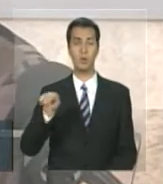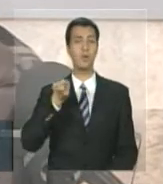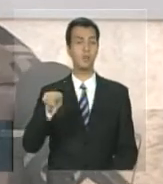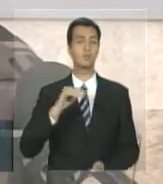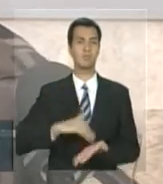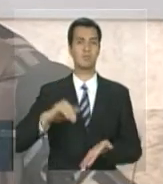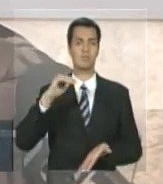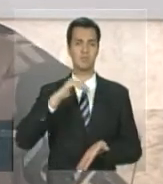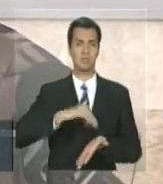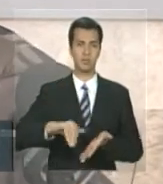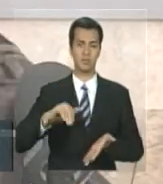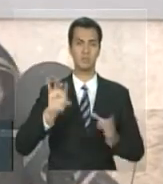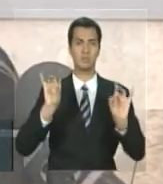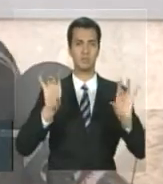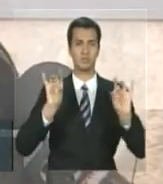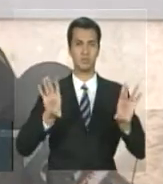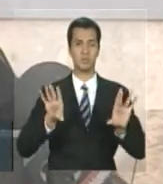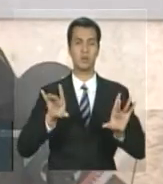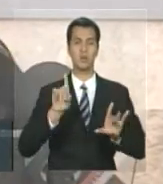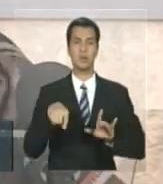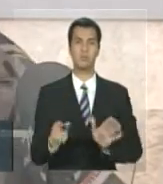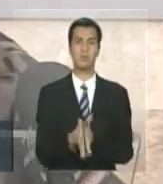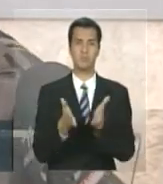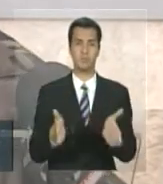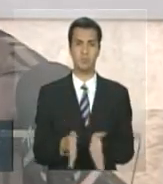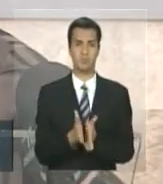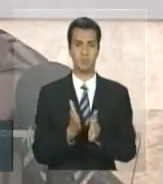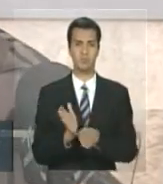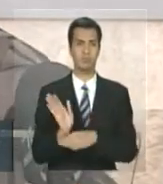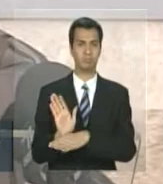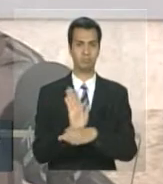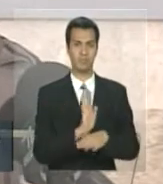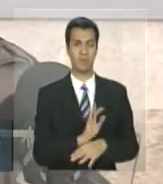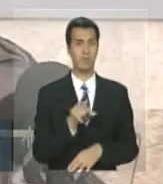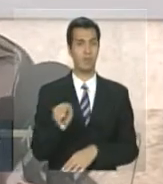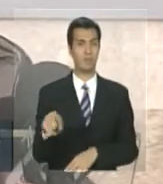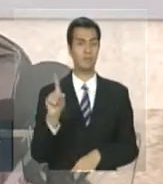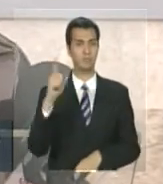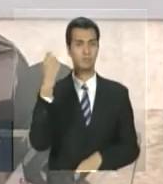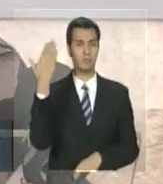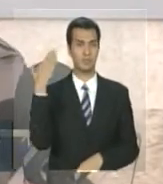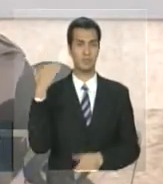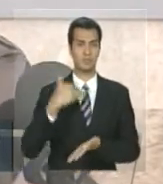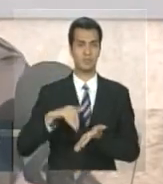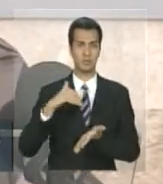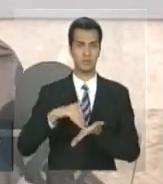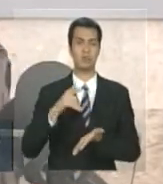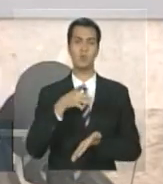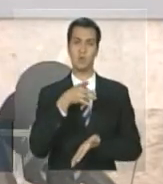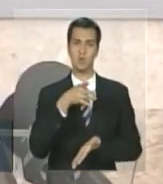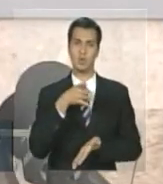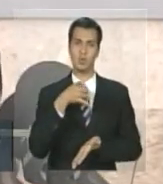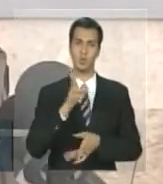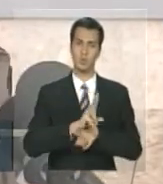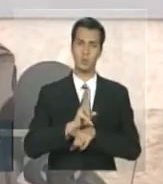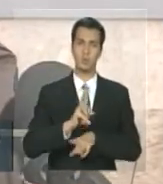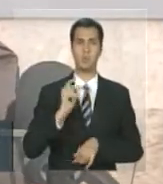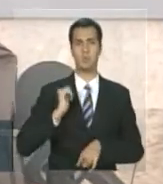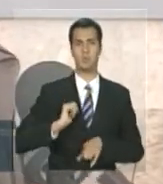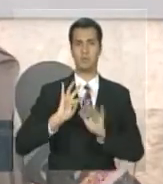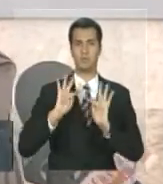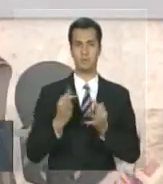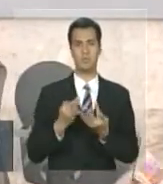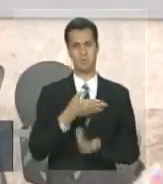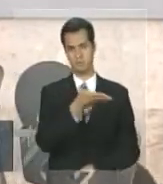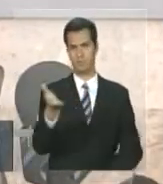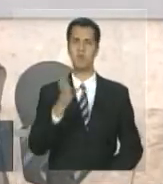extraordinário para a superação da extrema pobreza, assumiu na segunda-feira, era o secretário que cuidava do Bolsa Família, então muitos dos senhores já conhecem. Ministra,